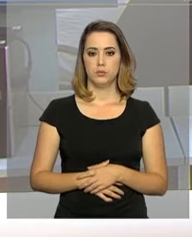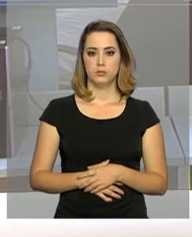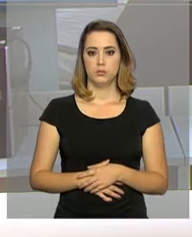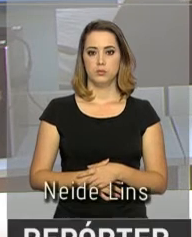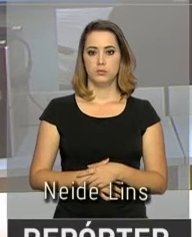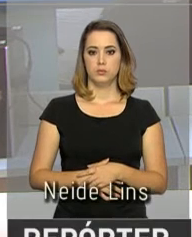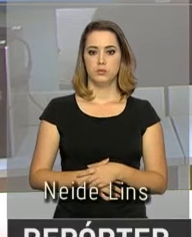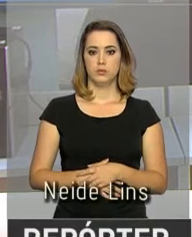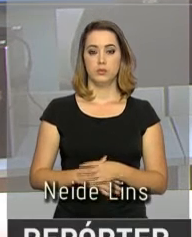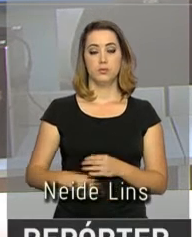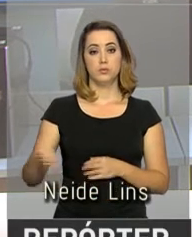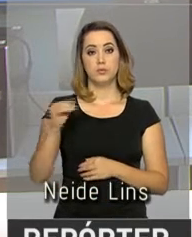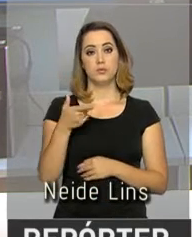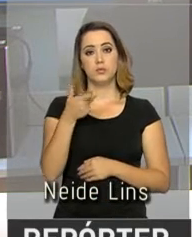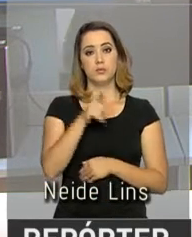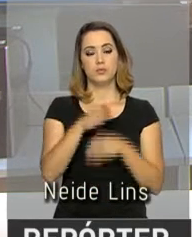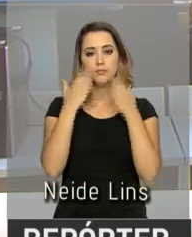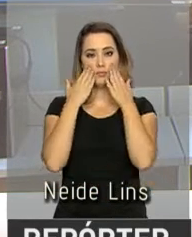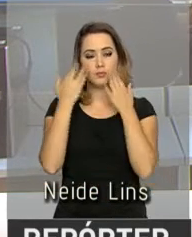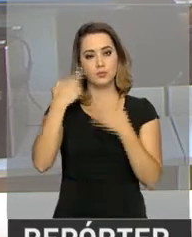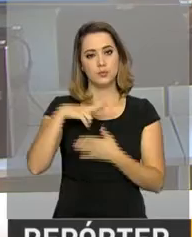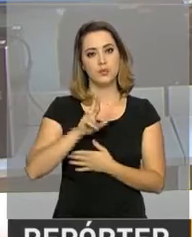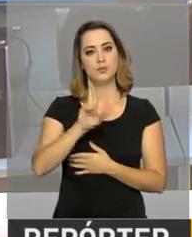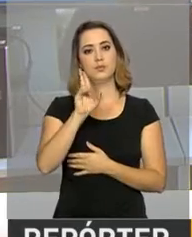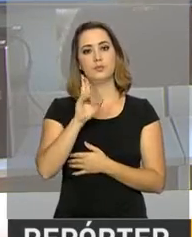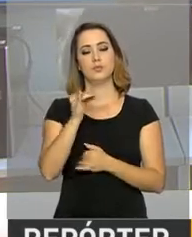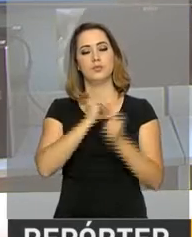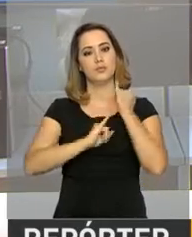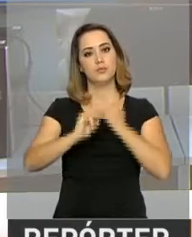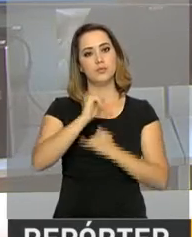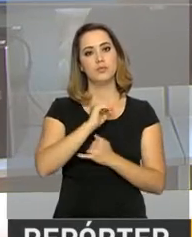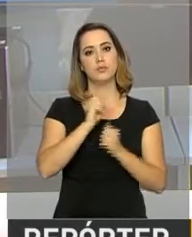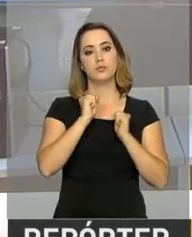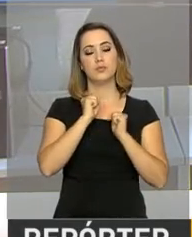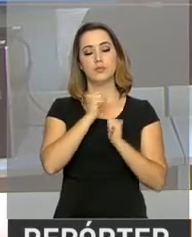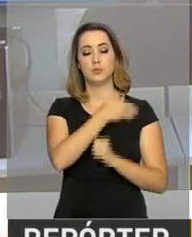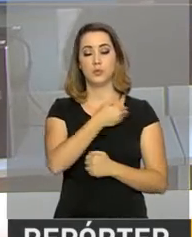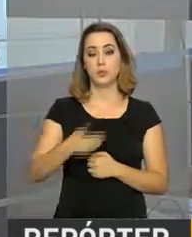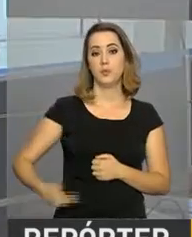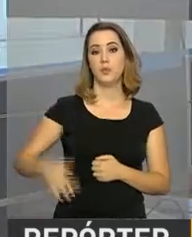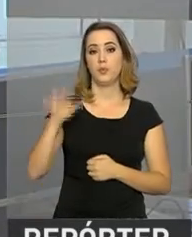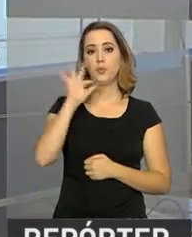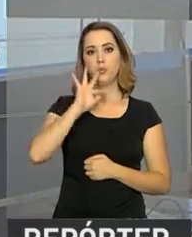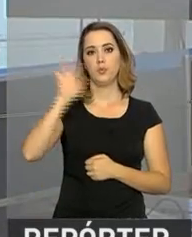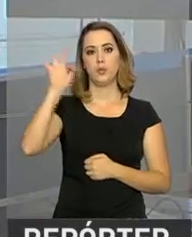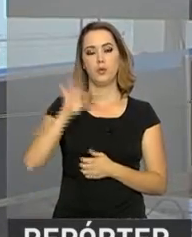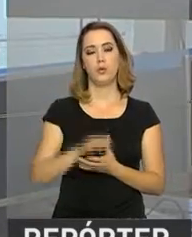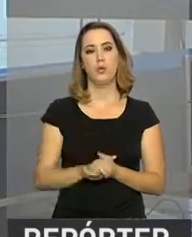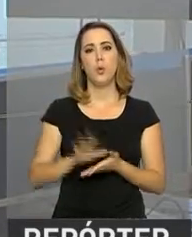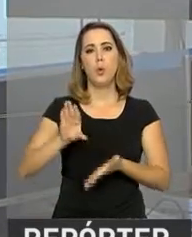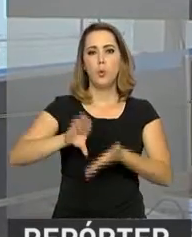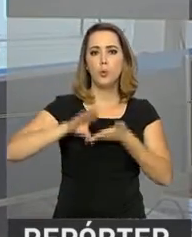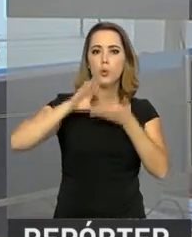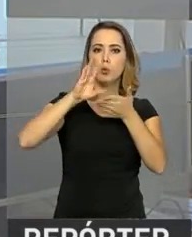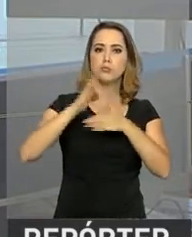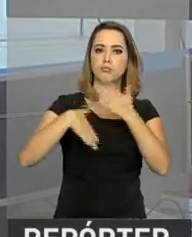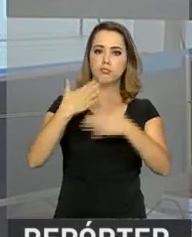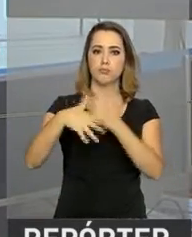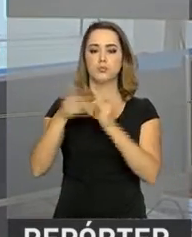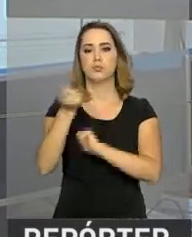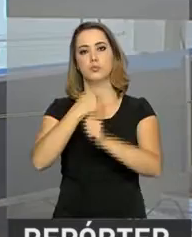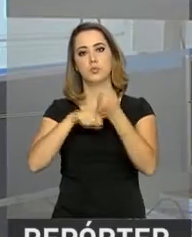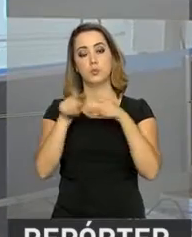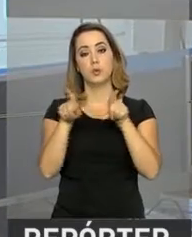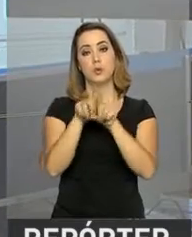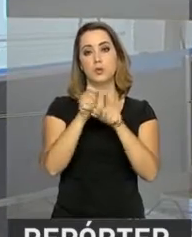o la no ar mais uma edição do repórter nbr com as notícias do governo federal o conselho de desenvolvimento econômico e